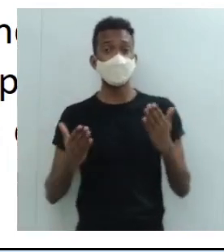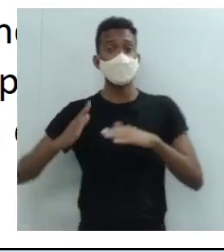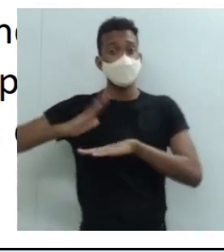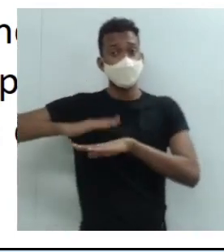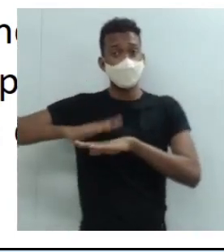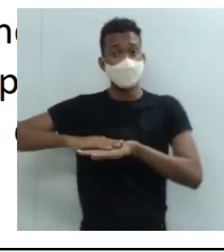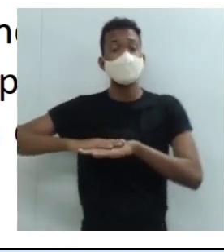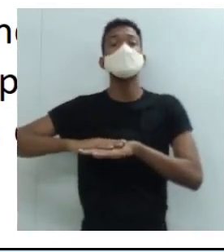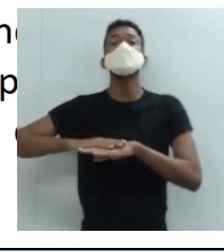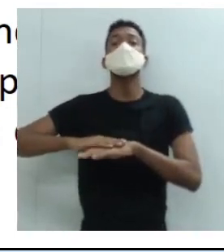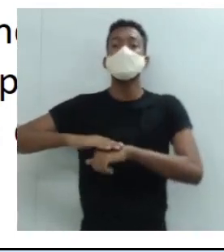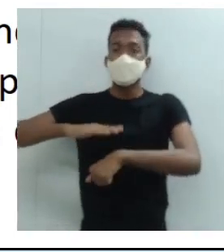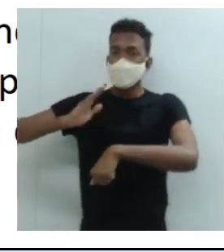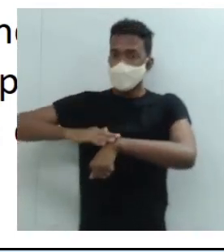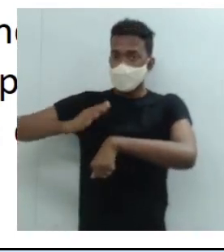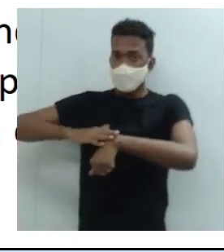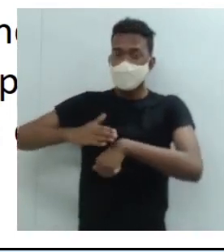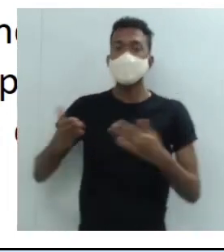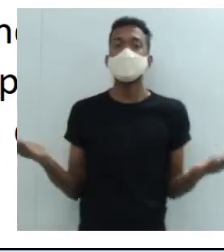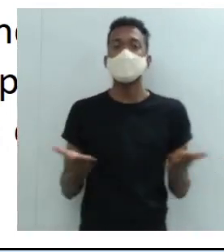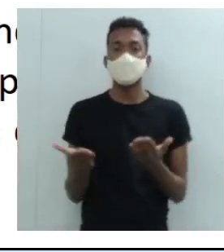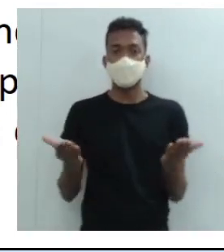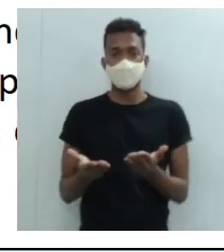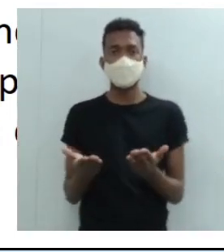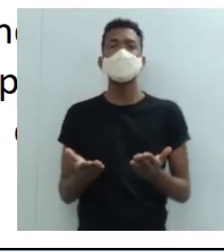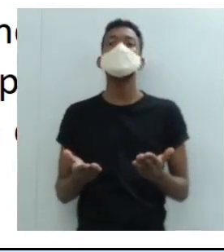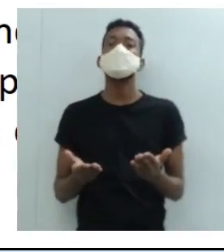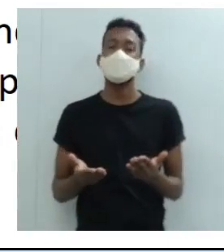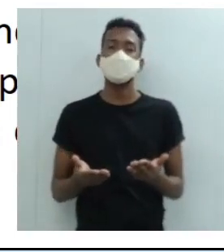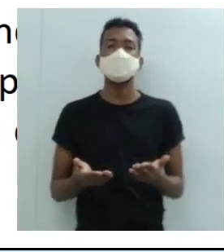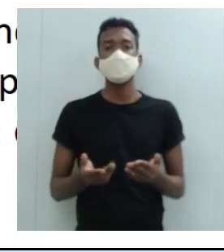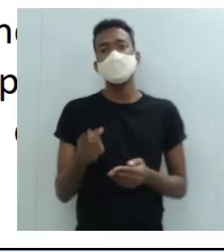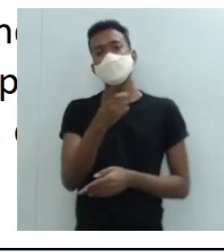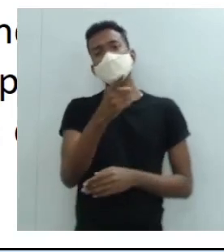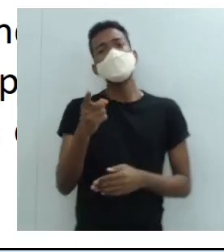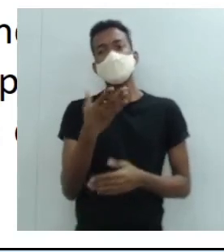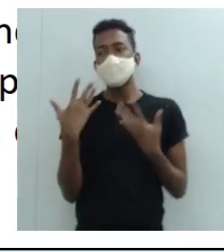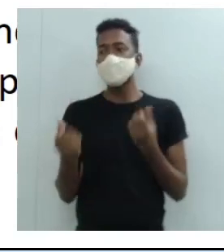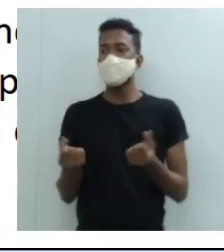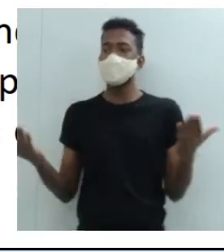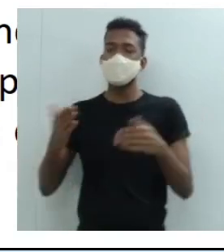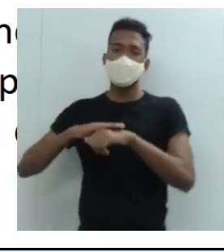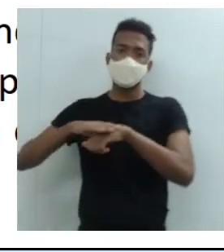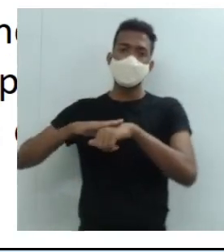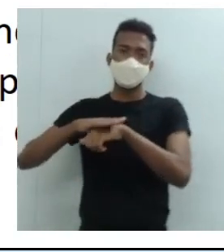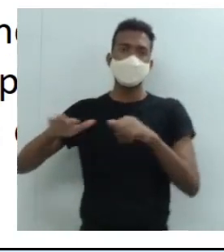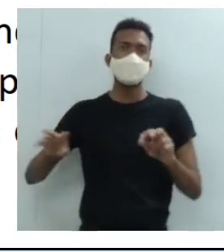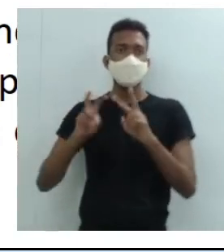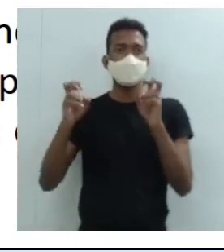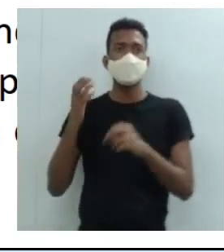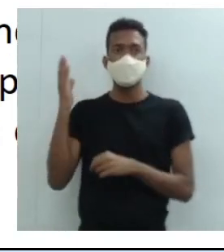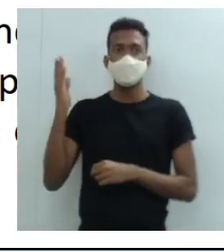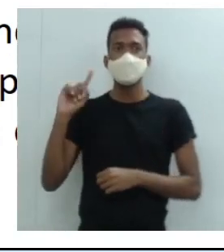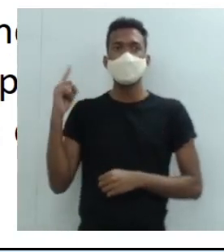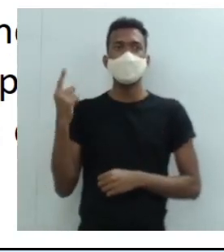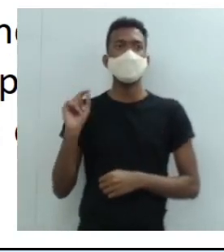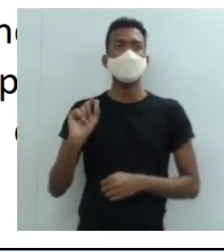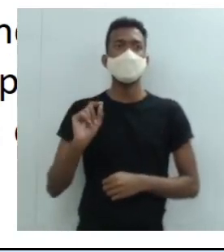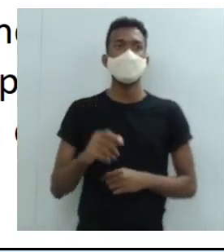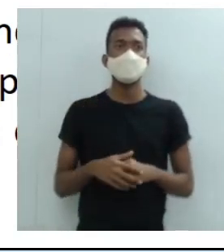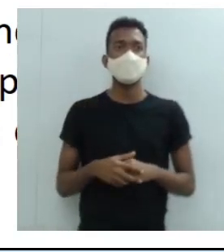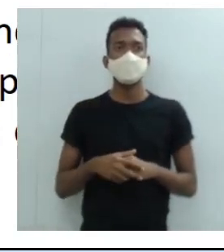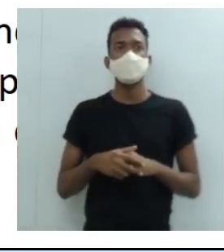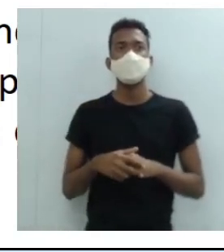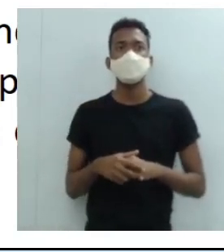exato momento, é isso, a conversar sobre essas características. Primeiro,